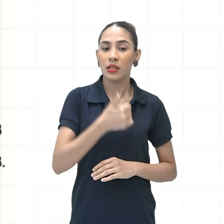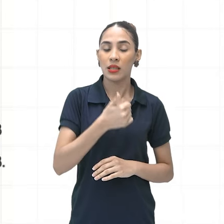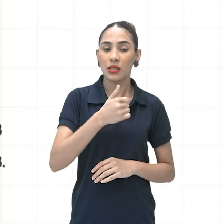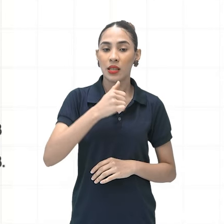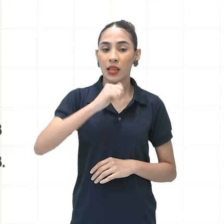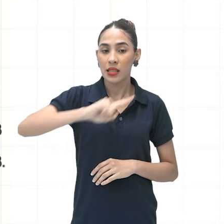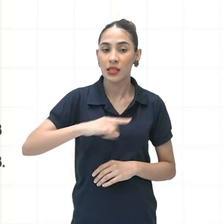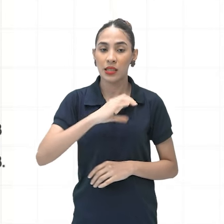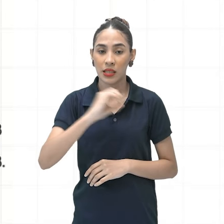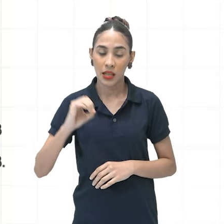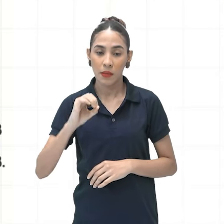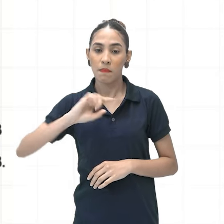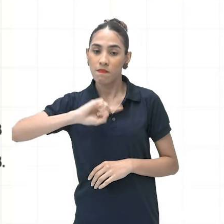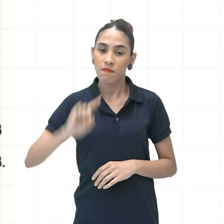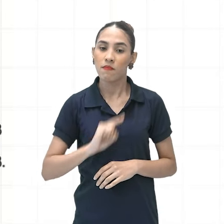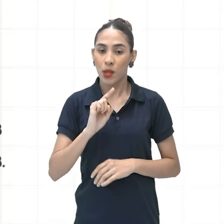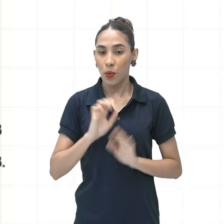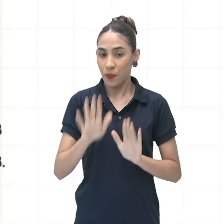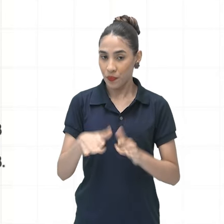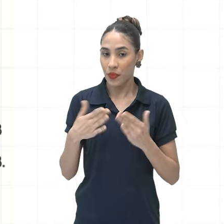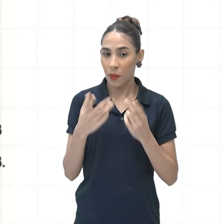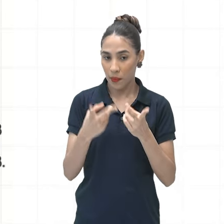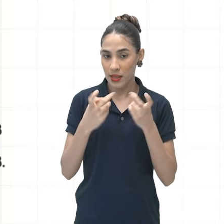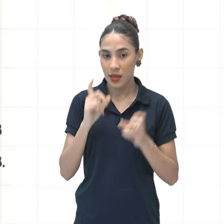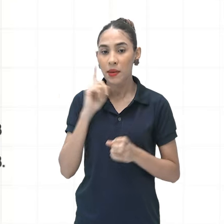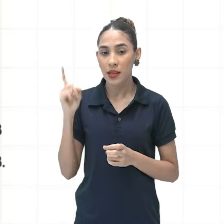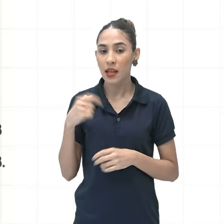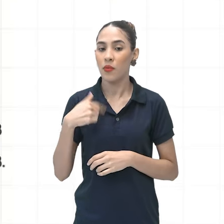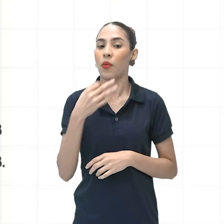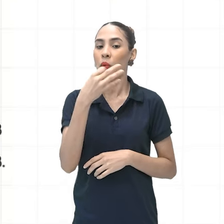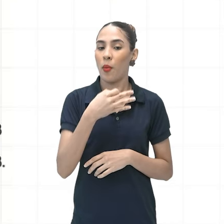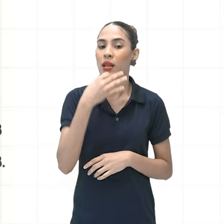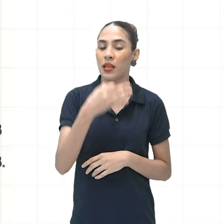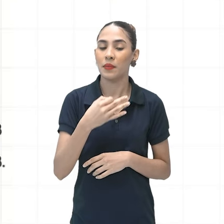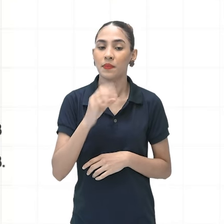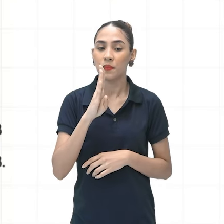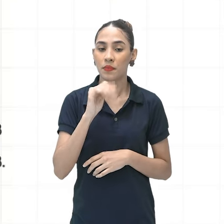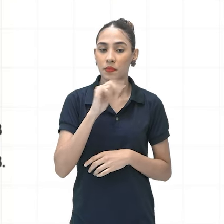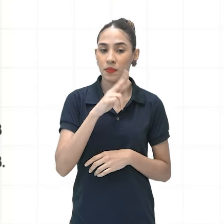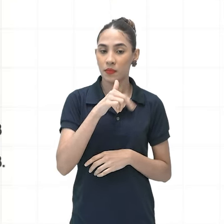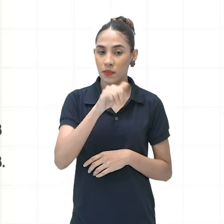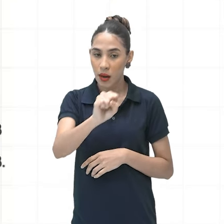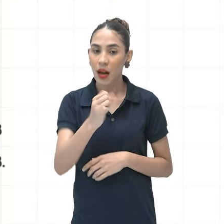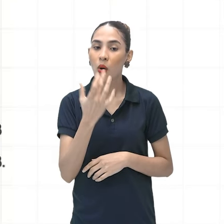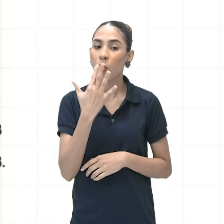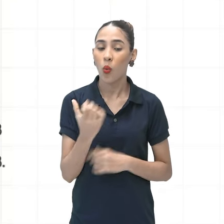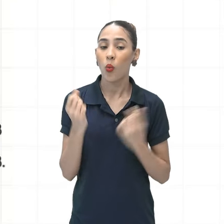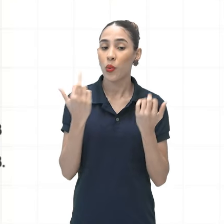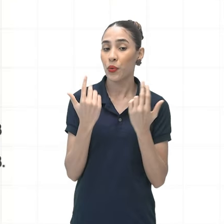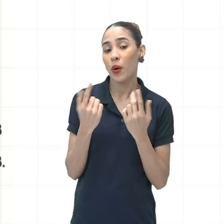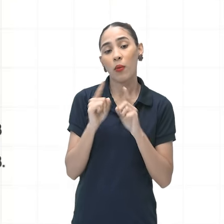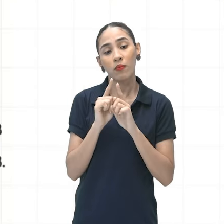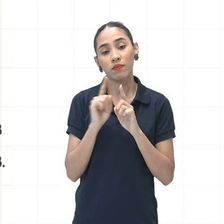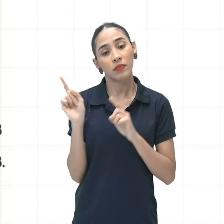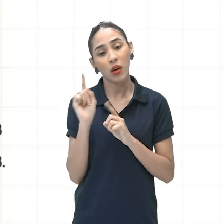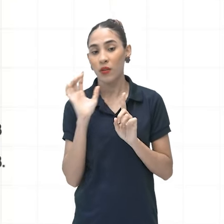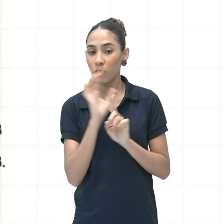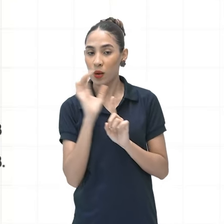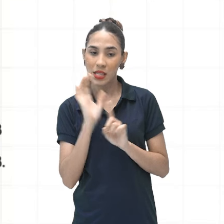mil. Então, veja que, como eu já comentei, as barras estão na mesma cor, pois não vai interferir